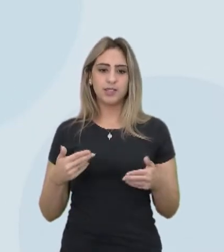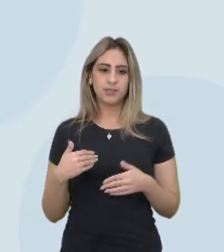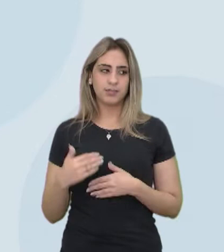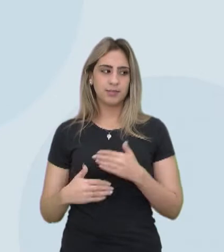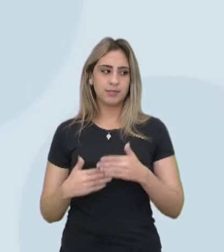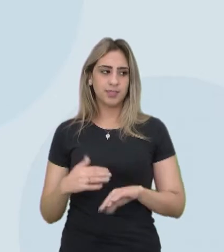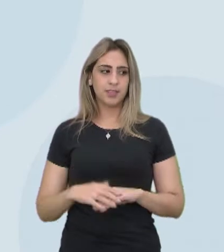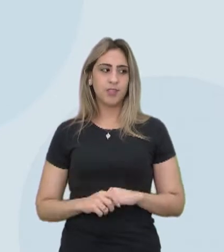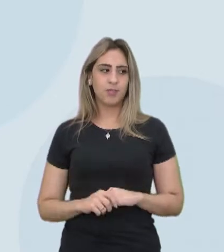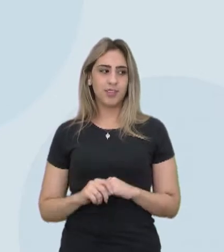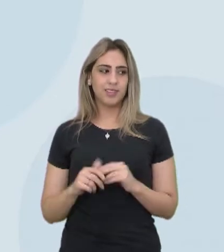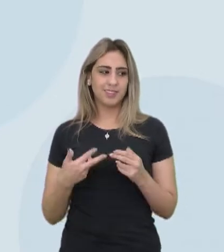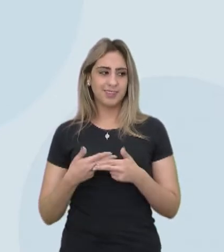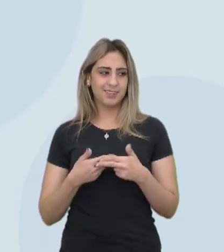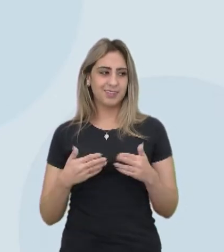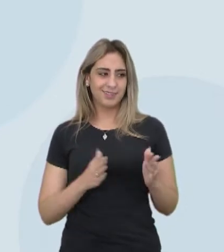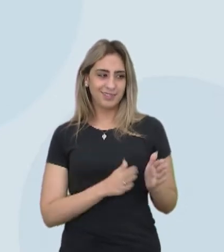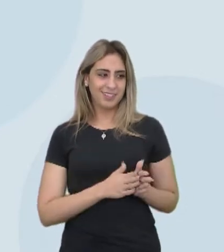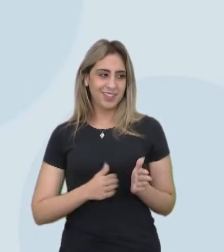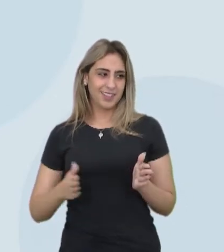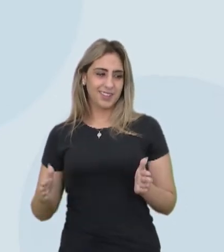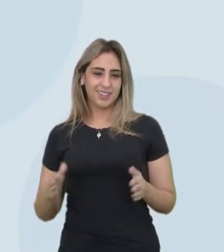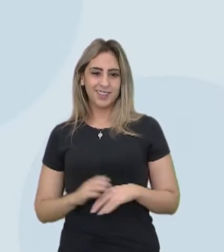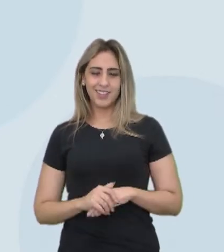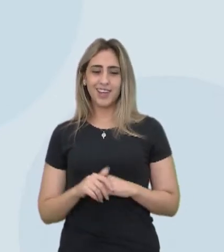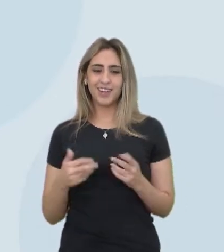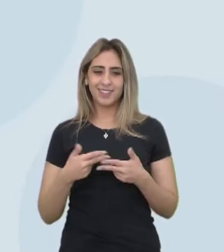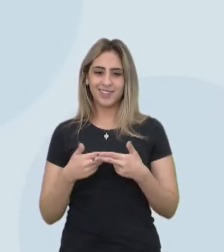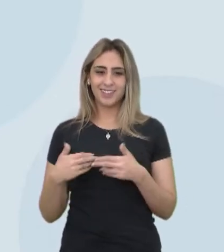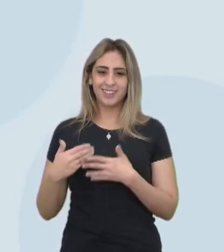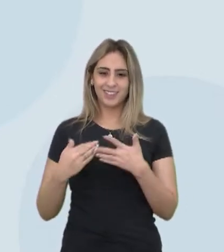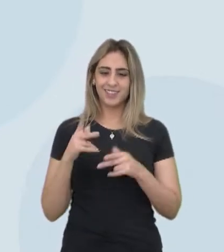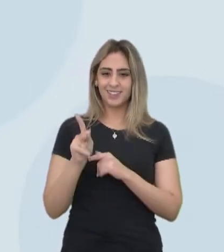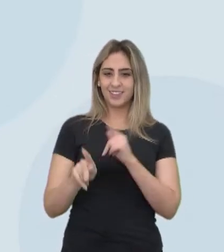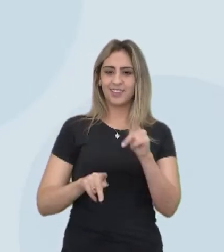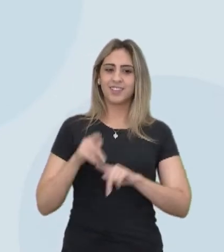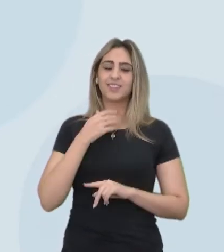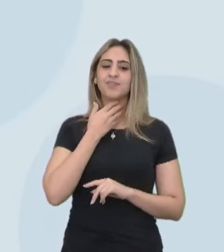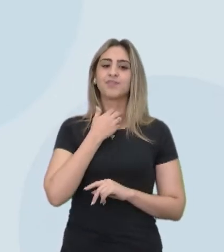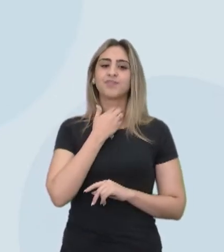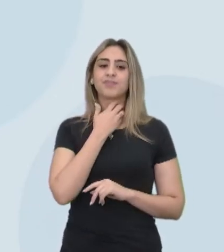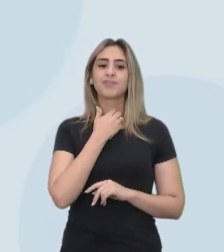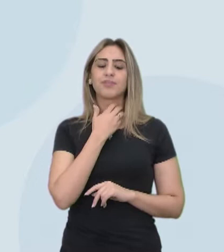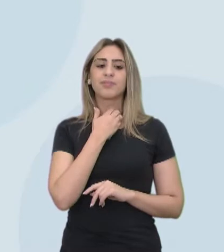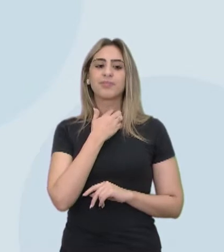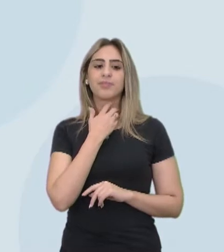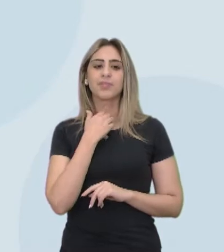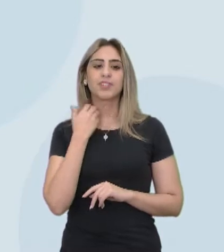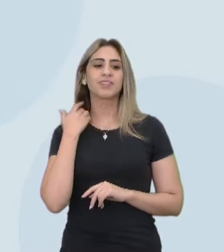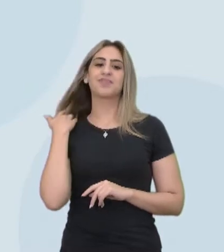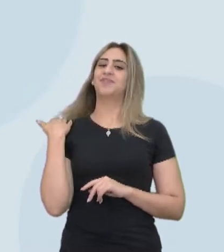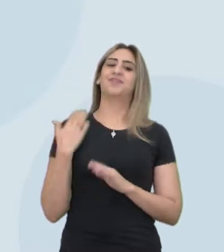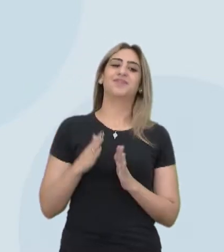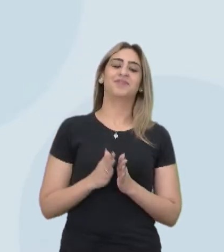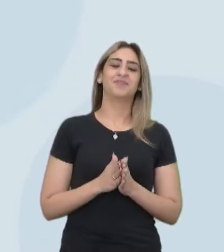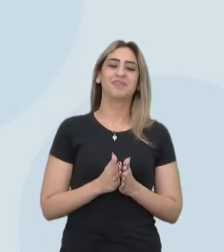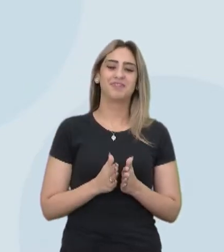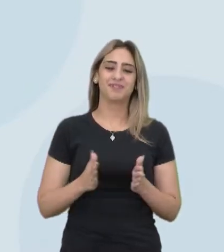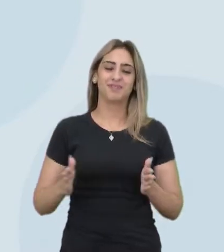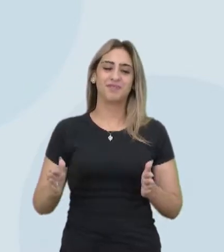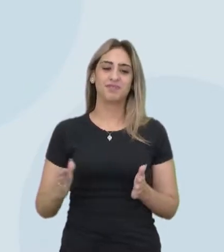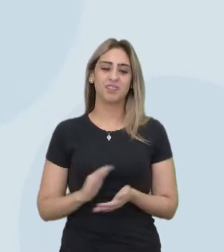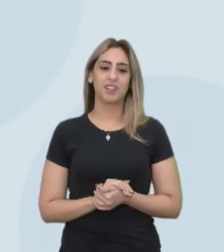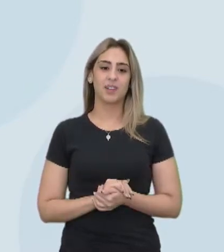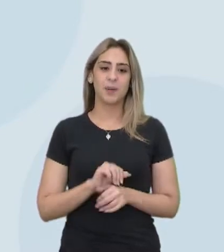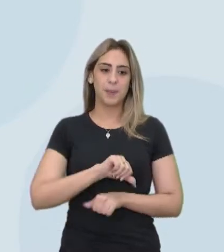Essa questão de se analisar o crescimento populacional e bem como também aí o conceito de superpopulação, a gente